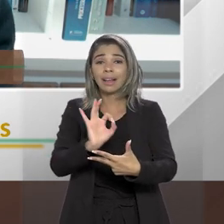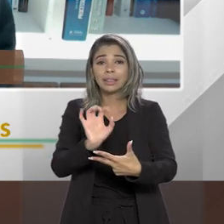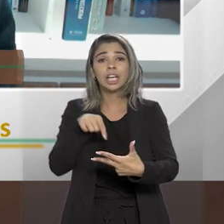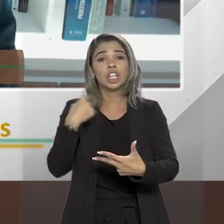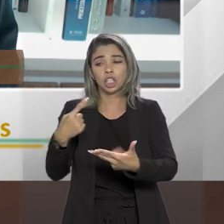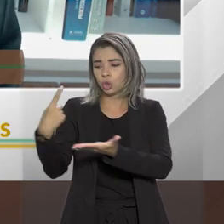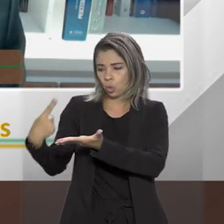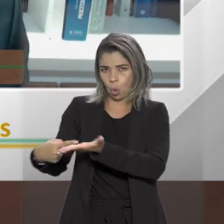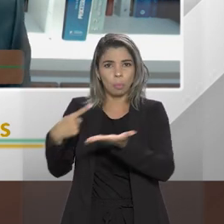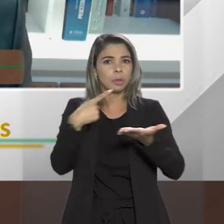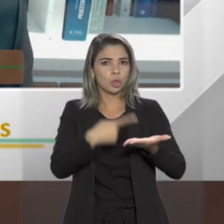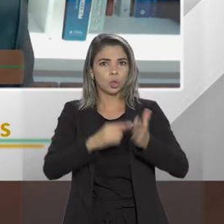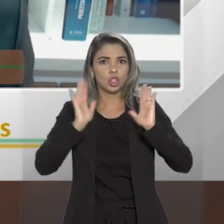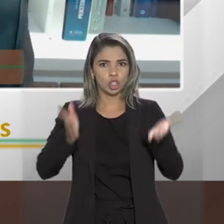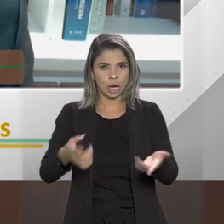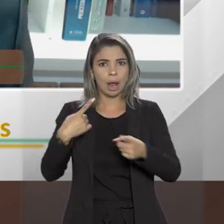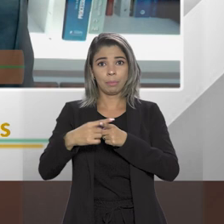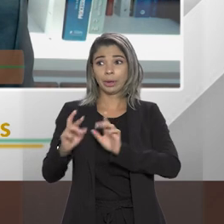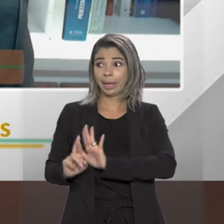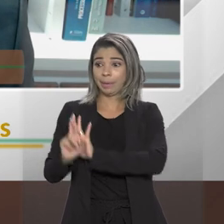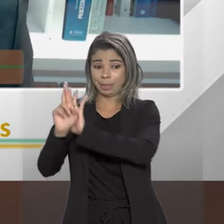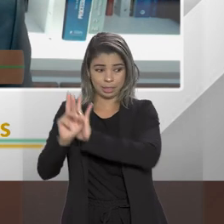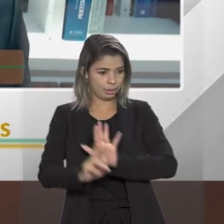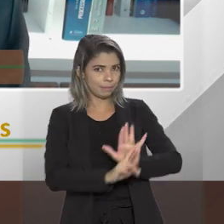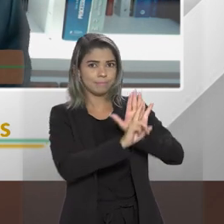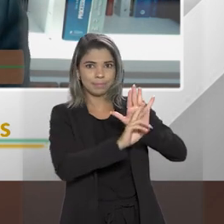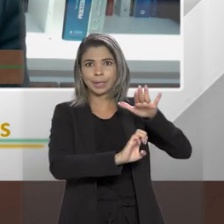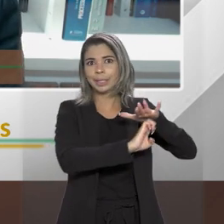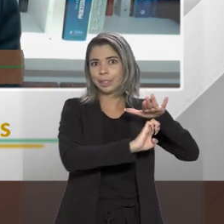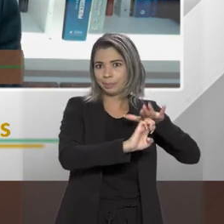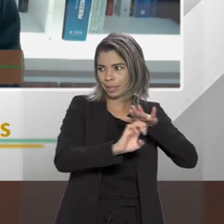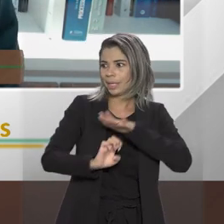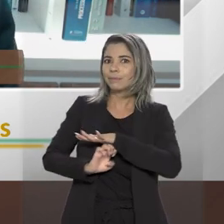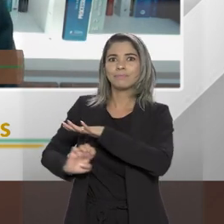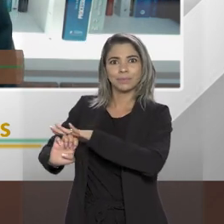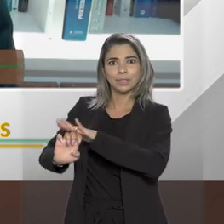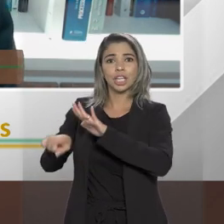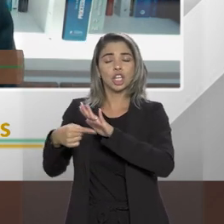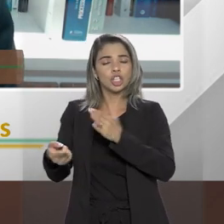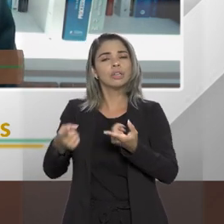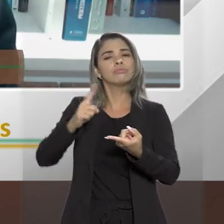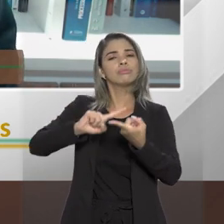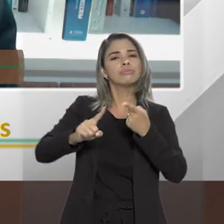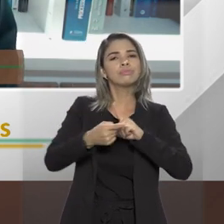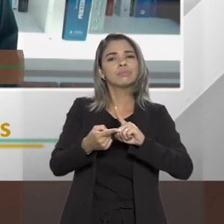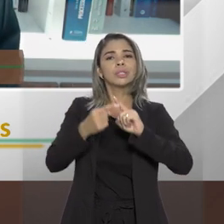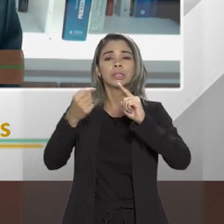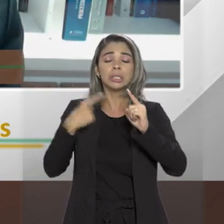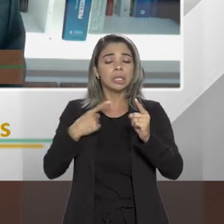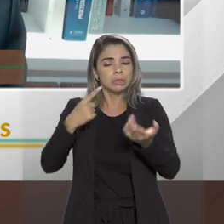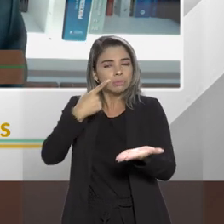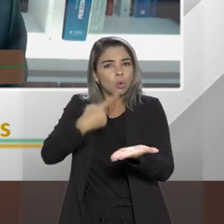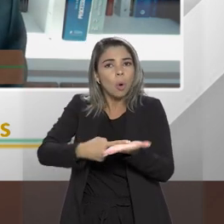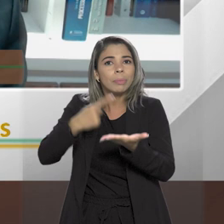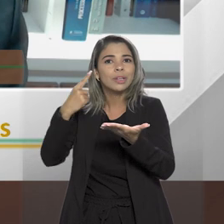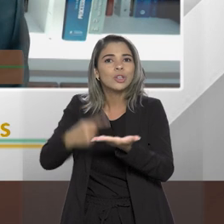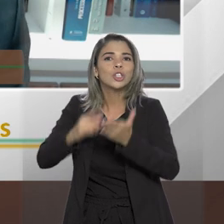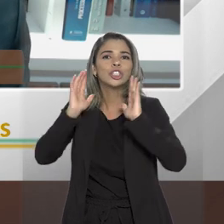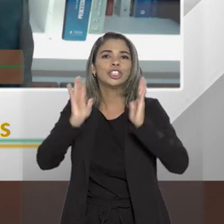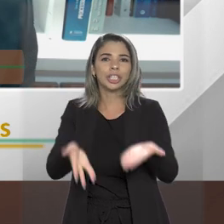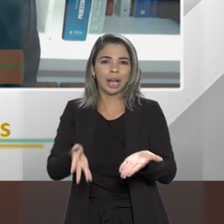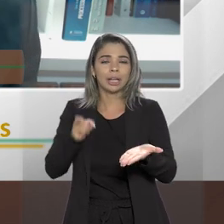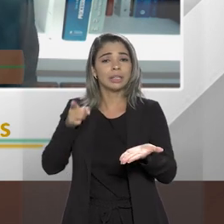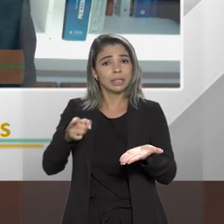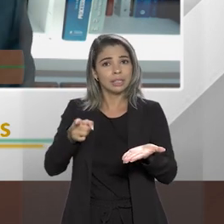acordo, porque somos representantes dessas empresas, e fizemos com que aquele acordo, ele fosse caso, que